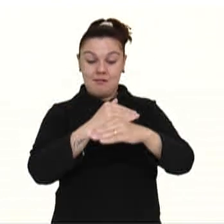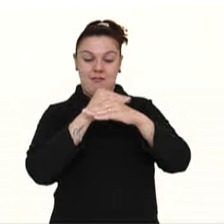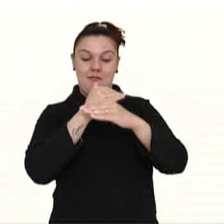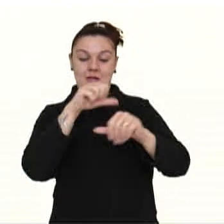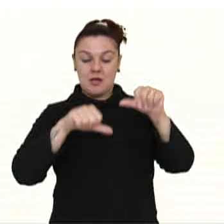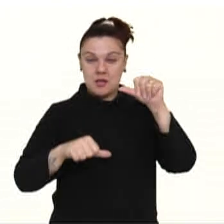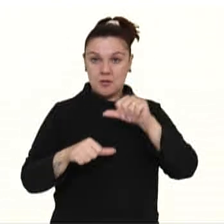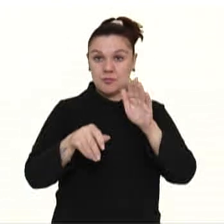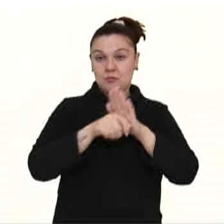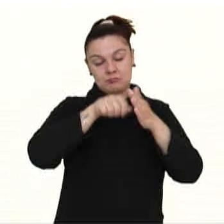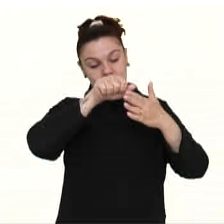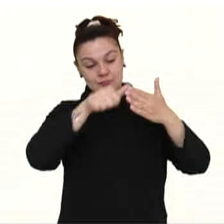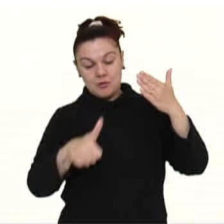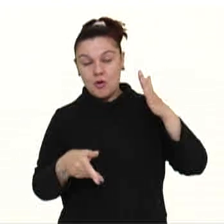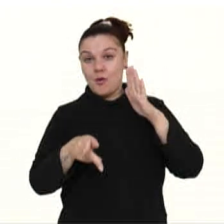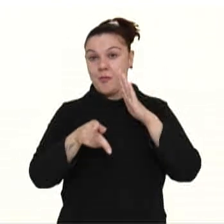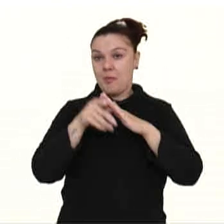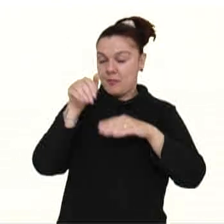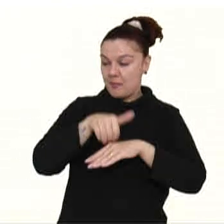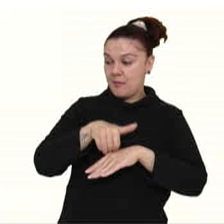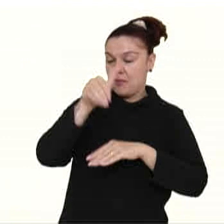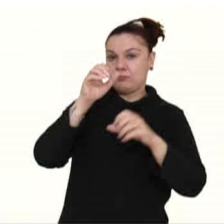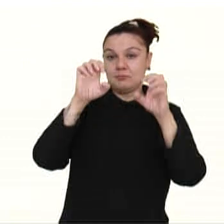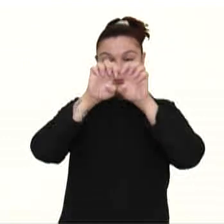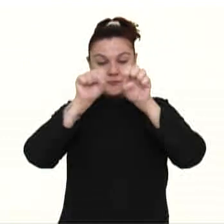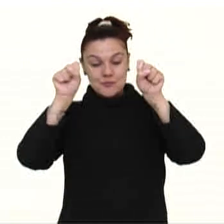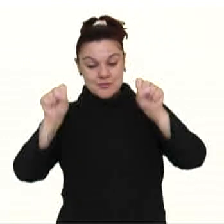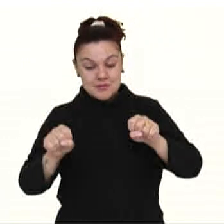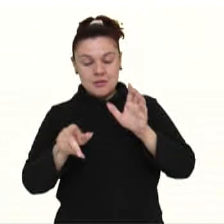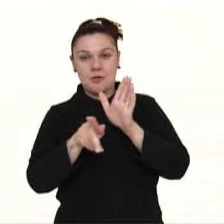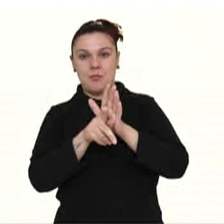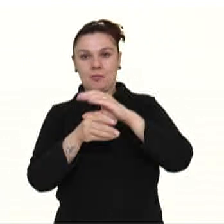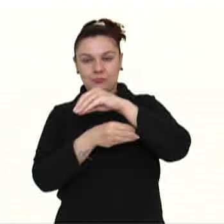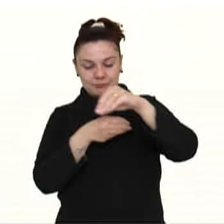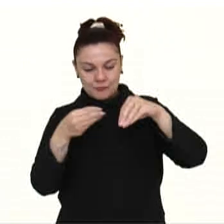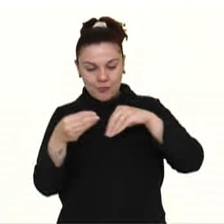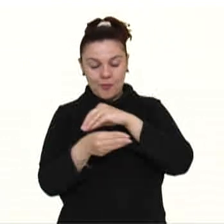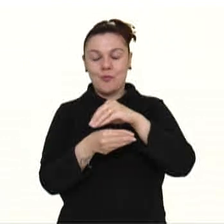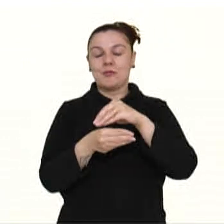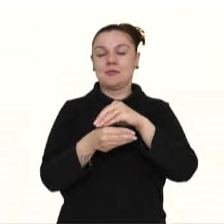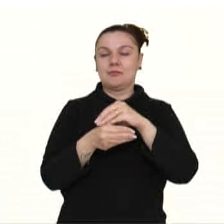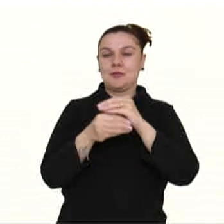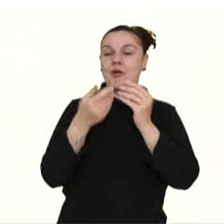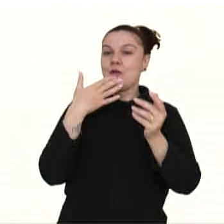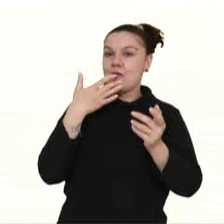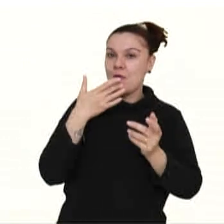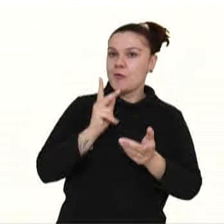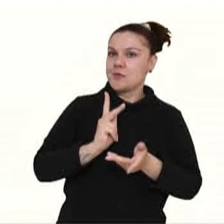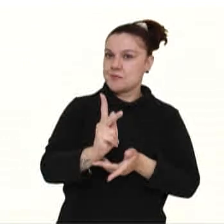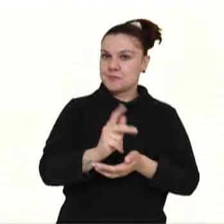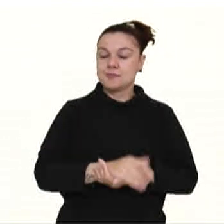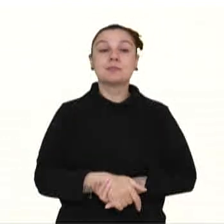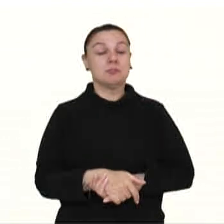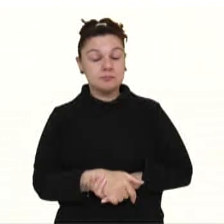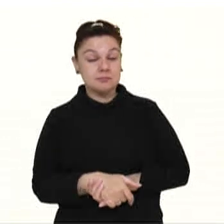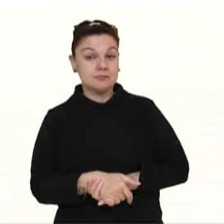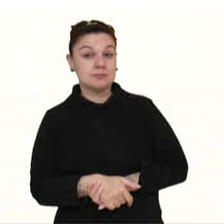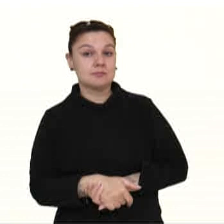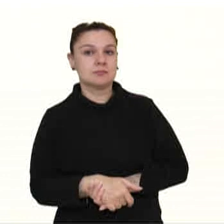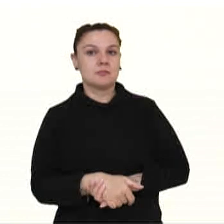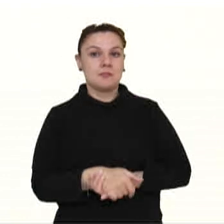as propriedades macroscópicas do sistema, concentração, densidade, massa e cor, permanecem constantes.